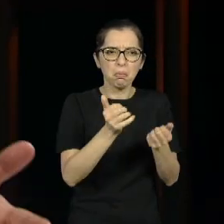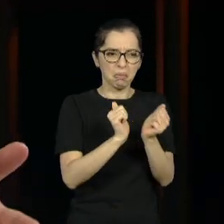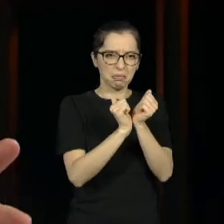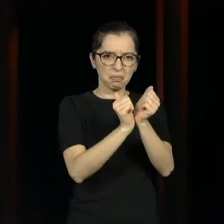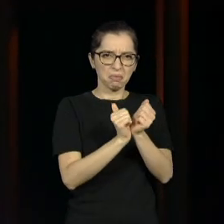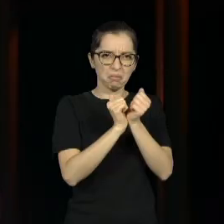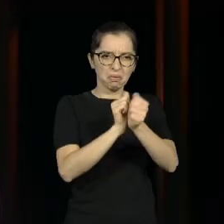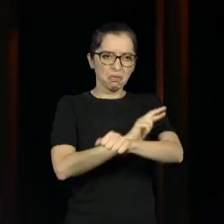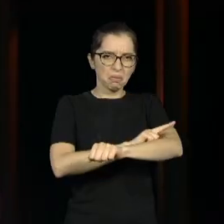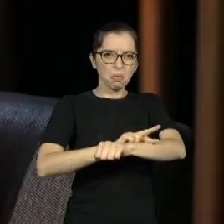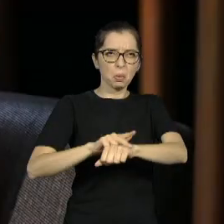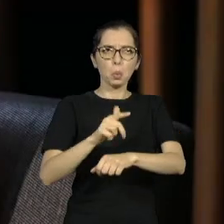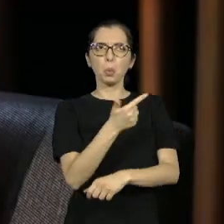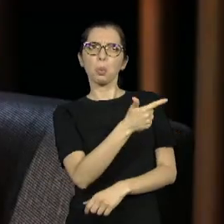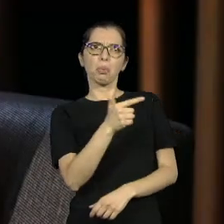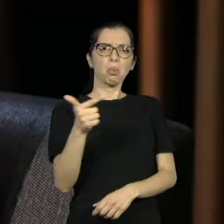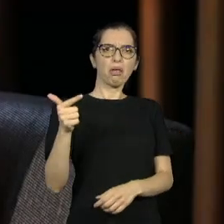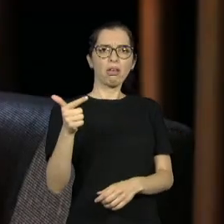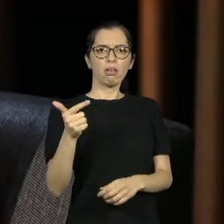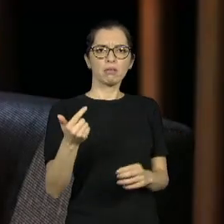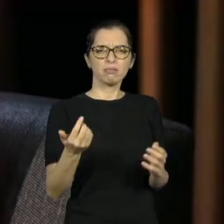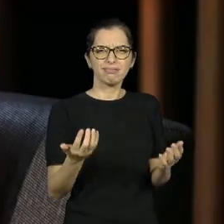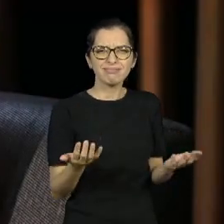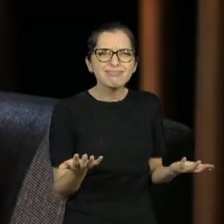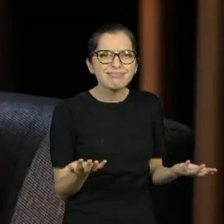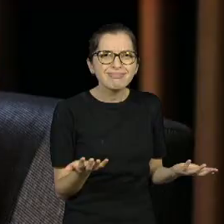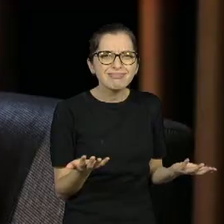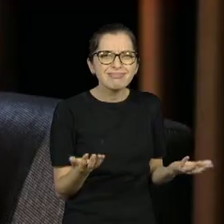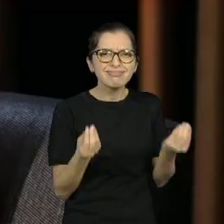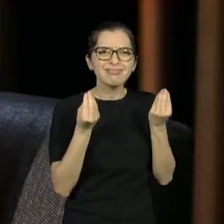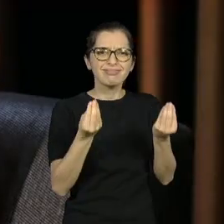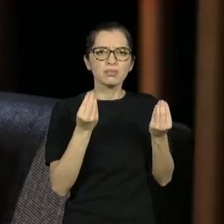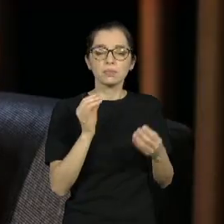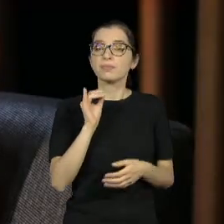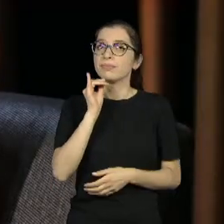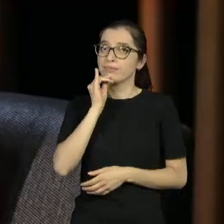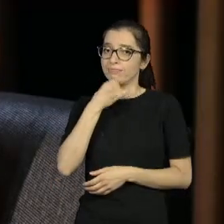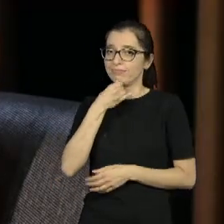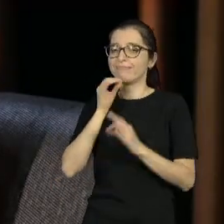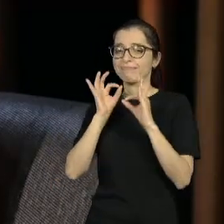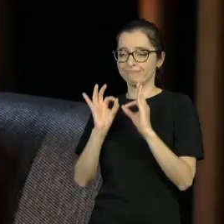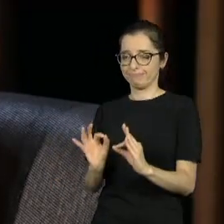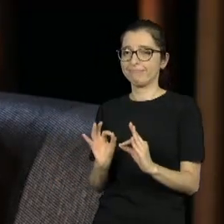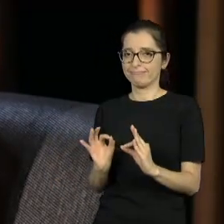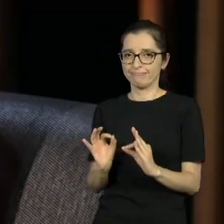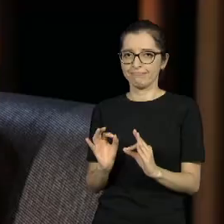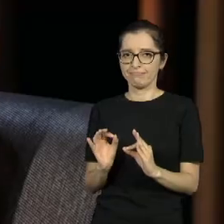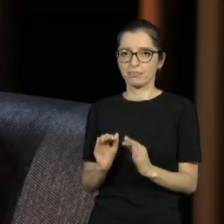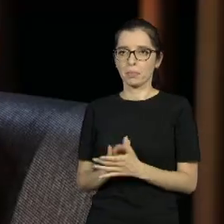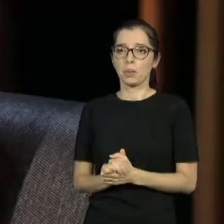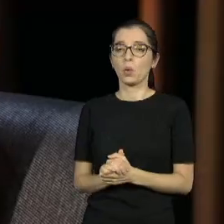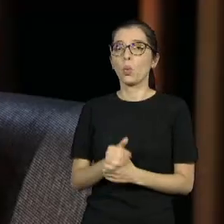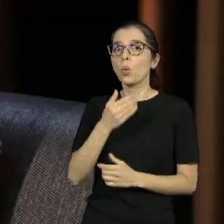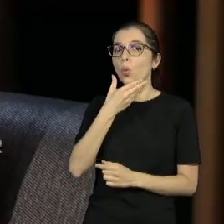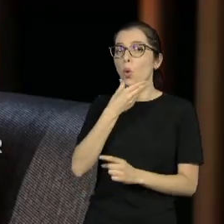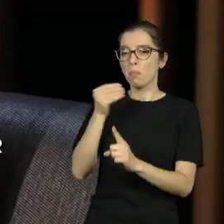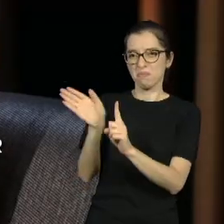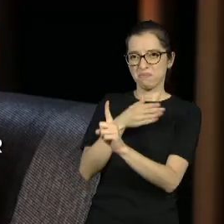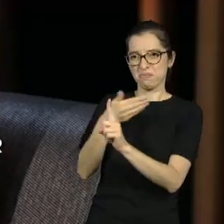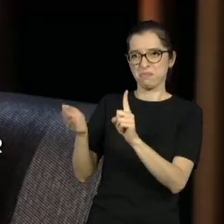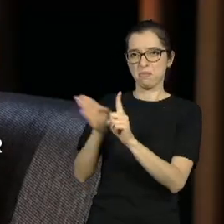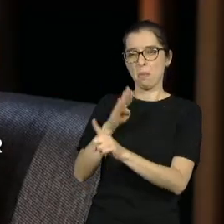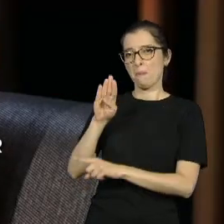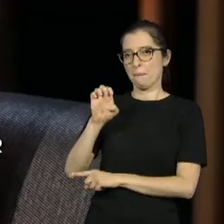o quê que isso acontece Então essa é um episódio muito triste né que se refere a morte do Beto Freitas lá no